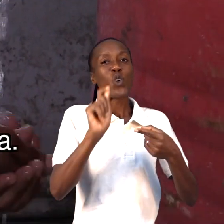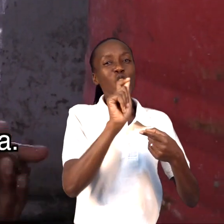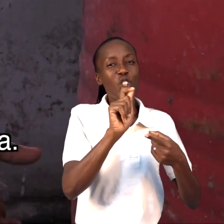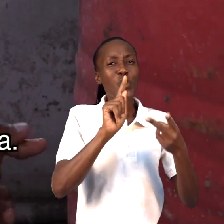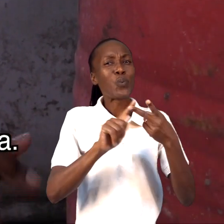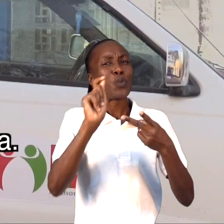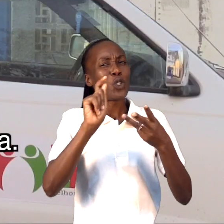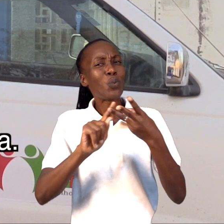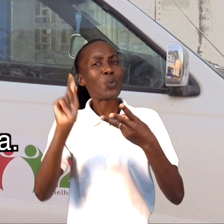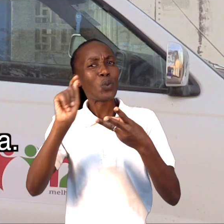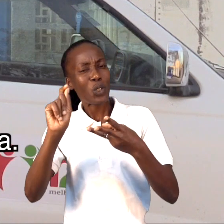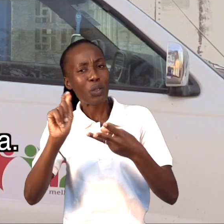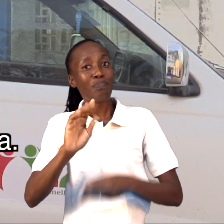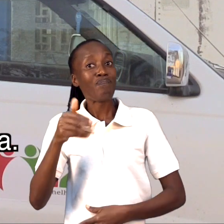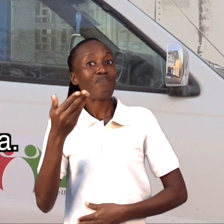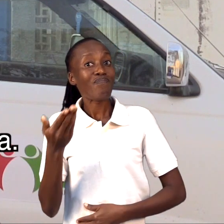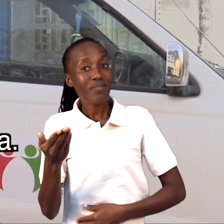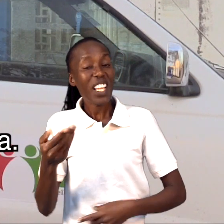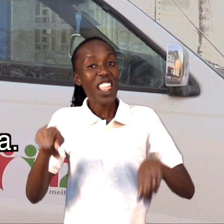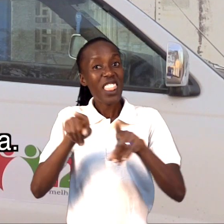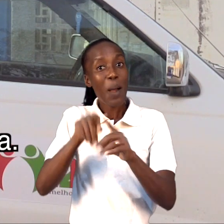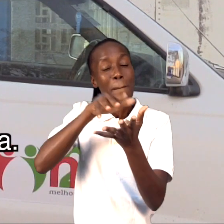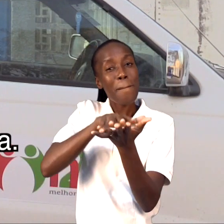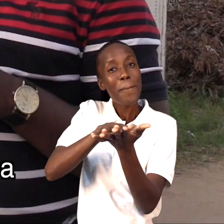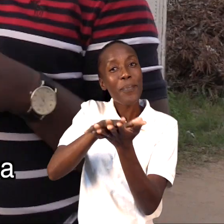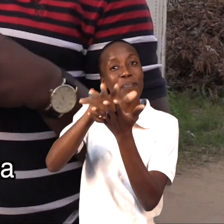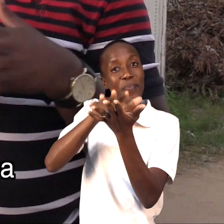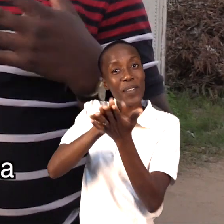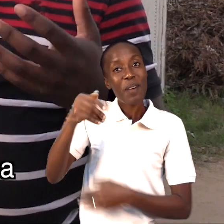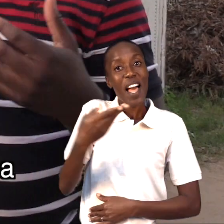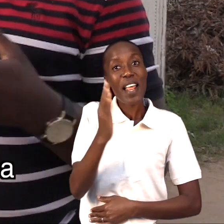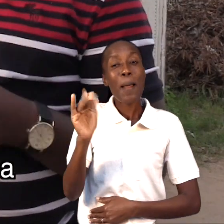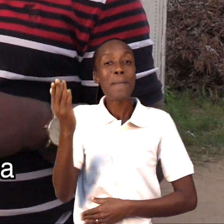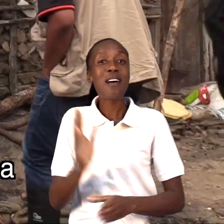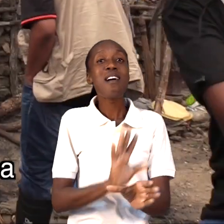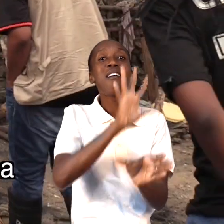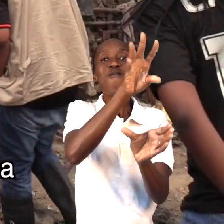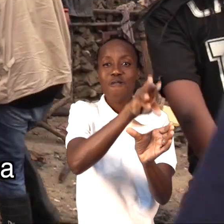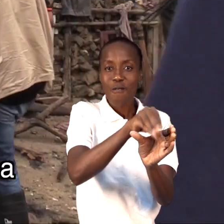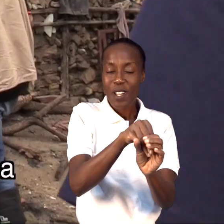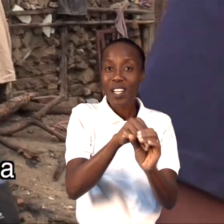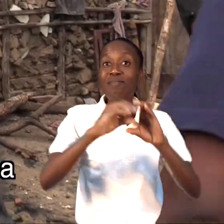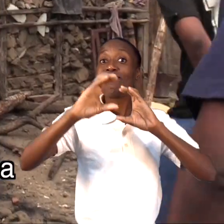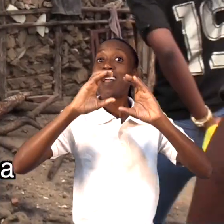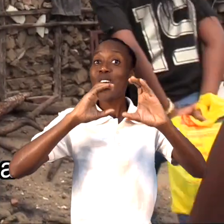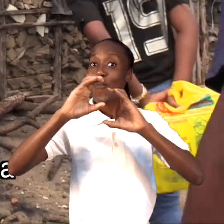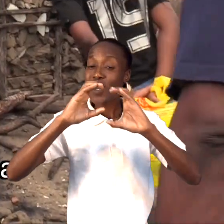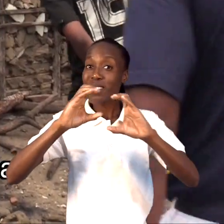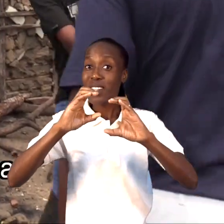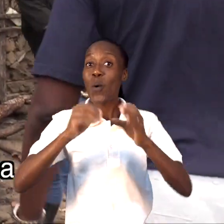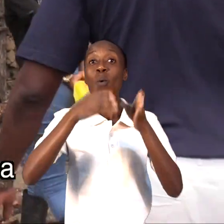comunidades, como o caso de Vaz, Inhamizwa e Munhava. Falamos para eles também para se